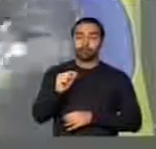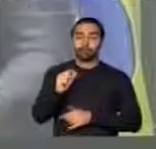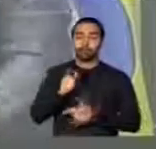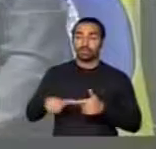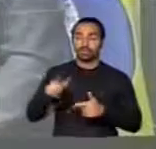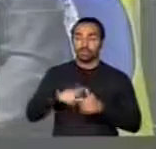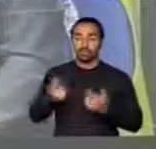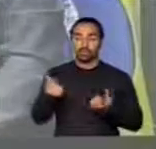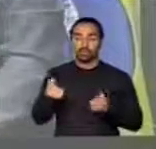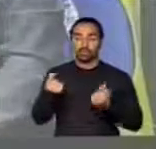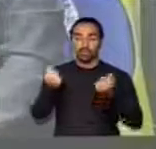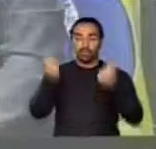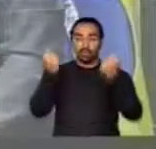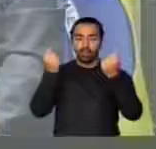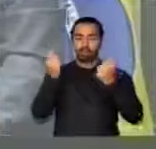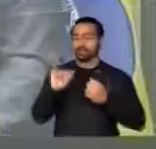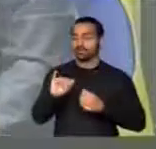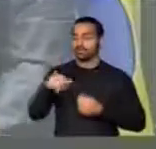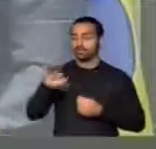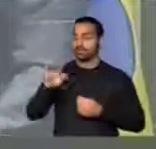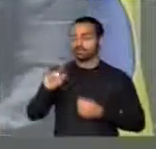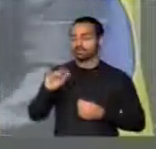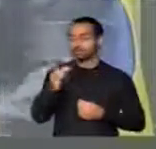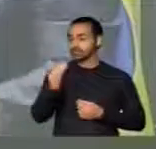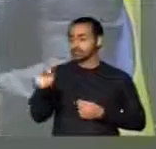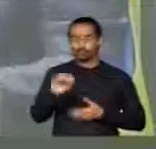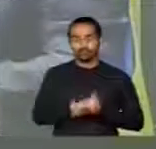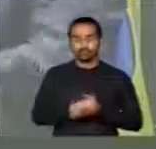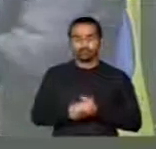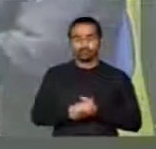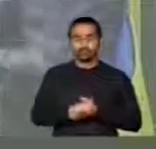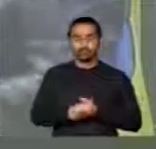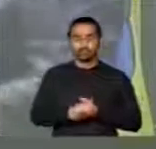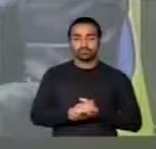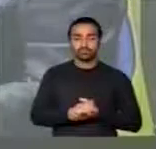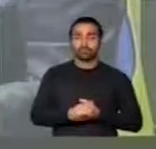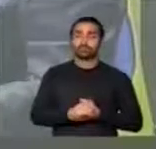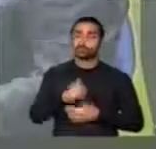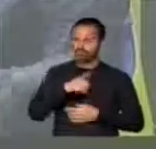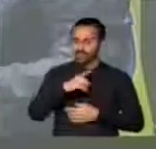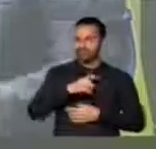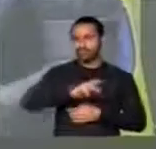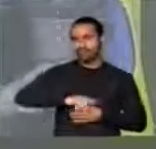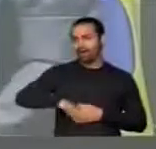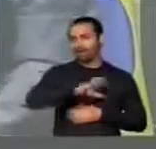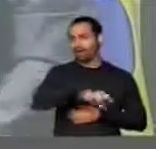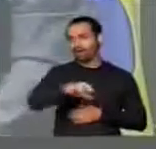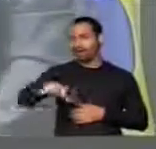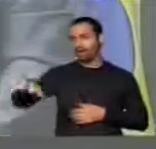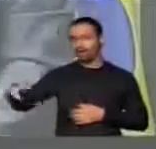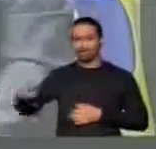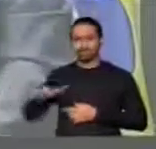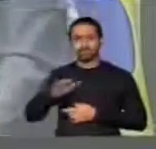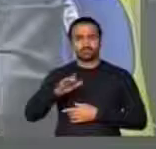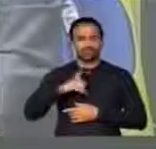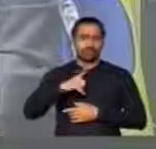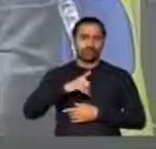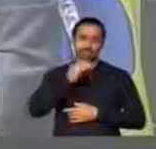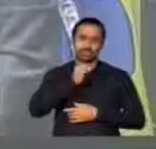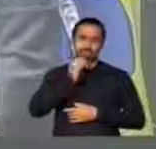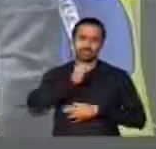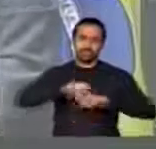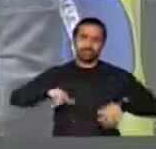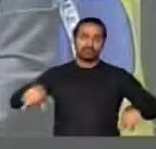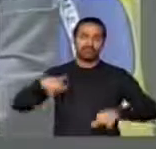problema da inflação. Nós temos exemplos a dar em várias áreas do conhecimento e também da solução e de